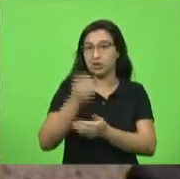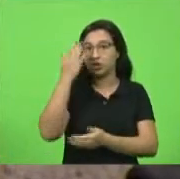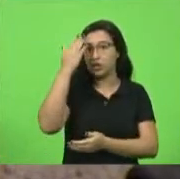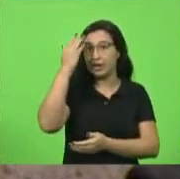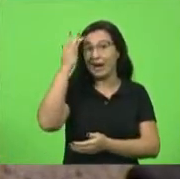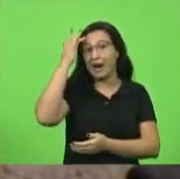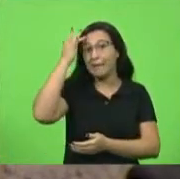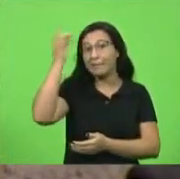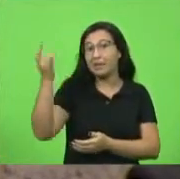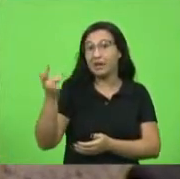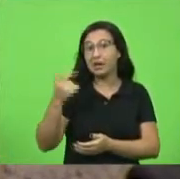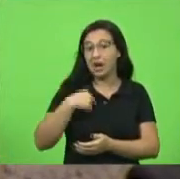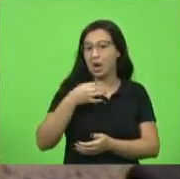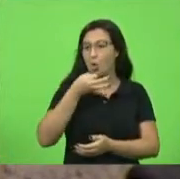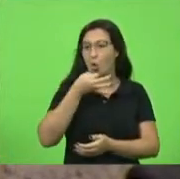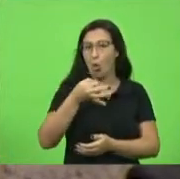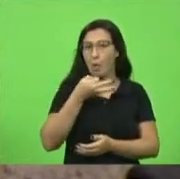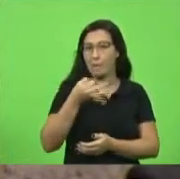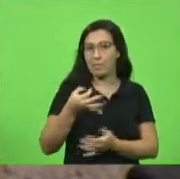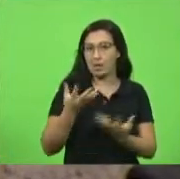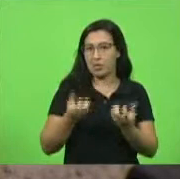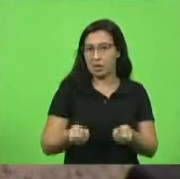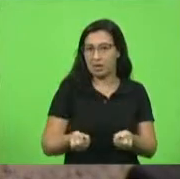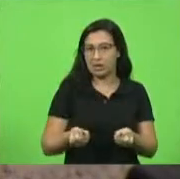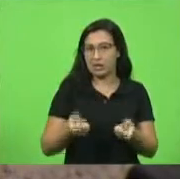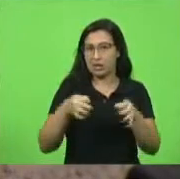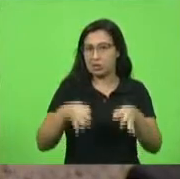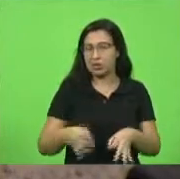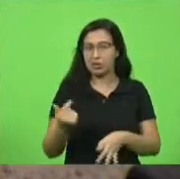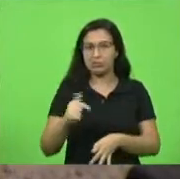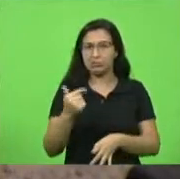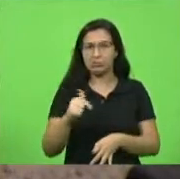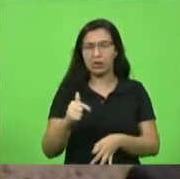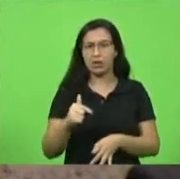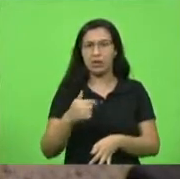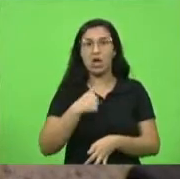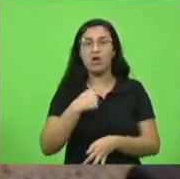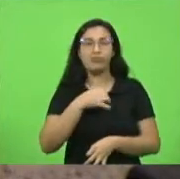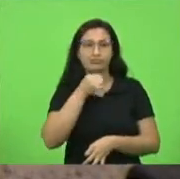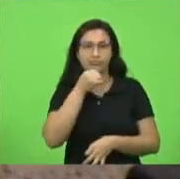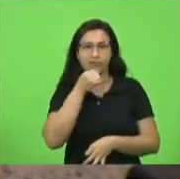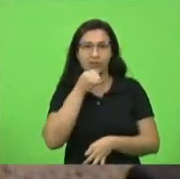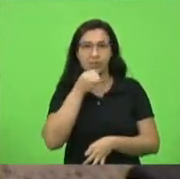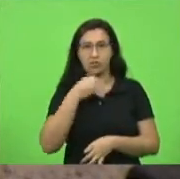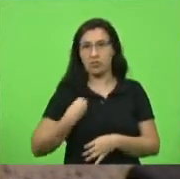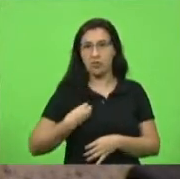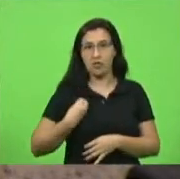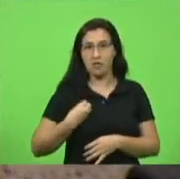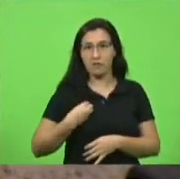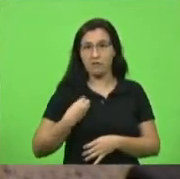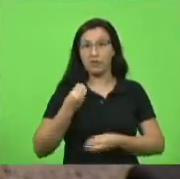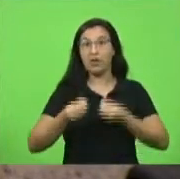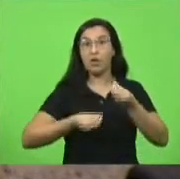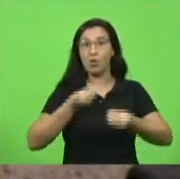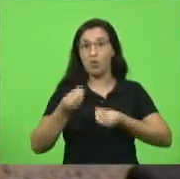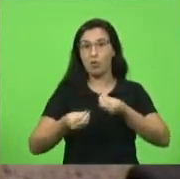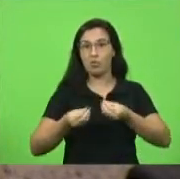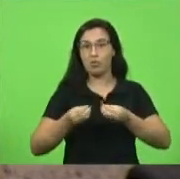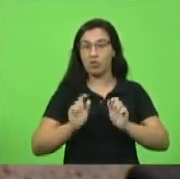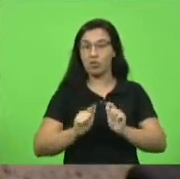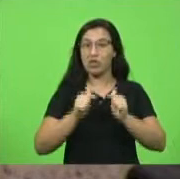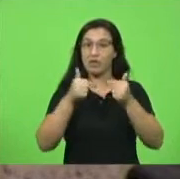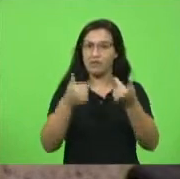minha opinião não é mais aceitável. Eu, por exemplo, eu vivo defendendo que nós